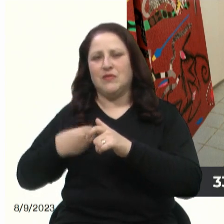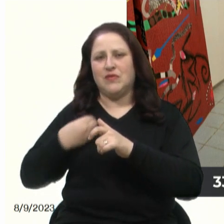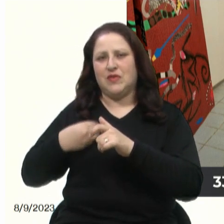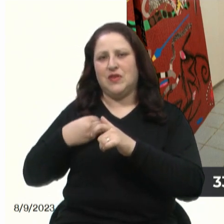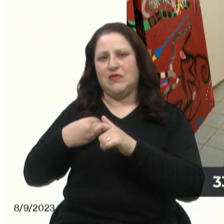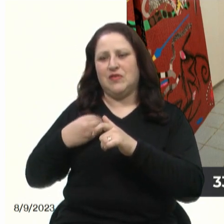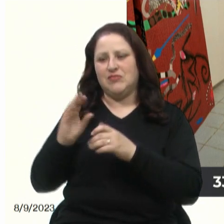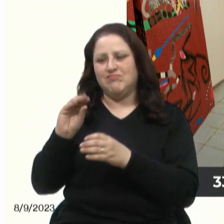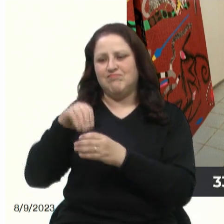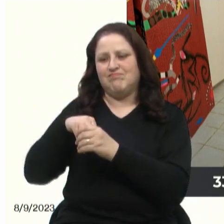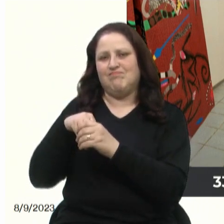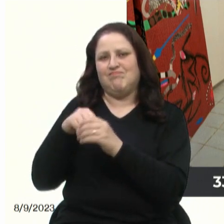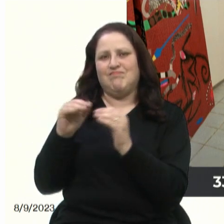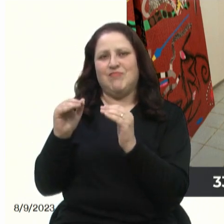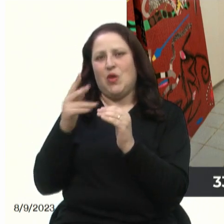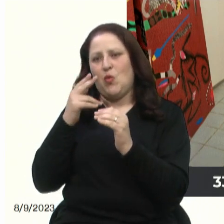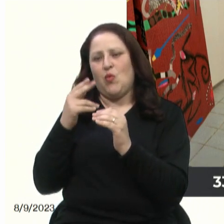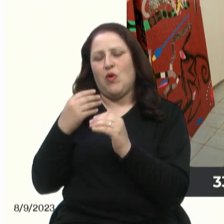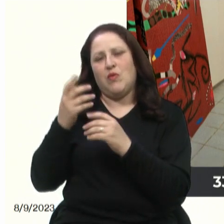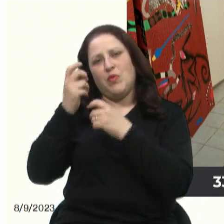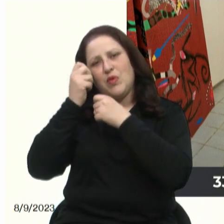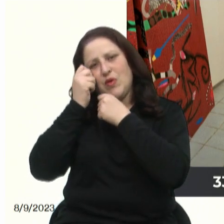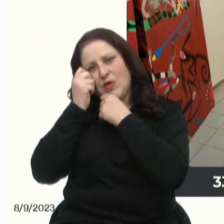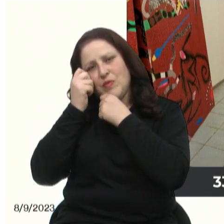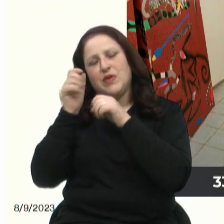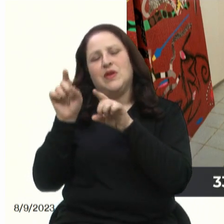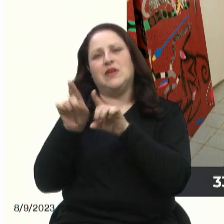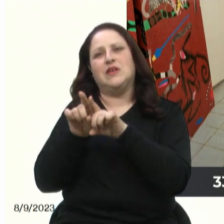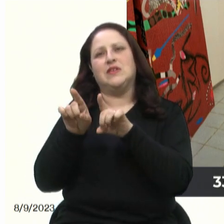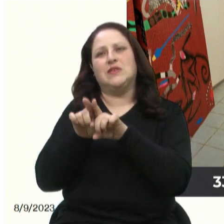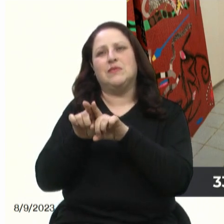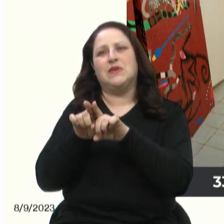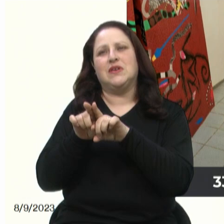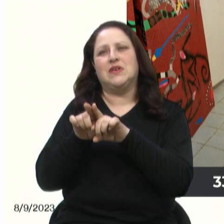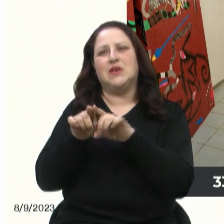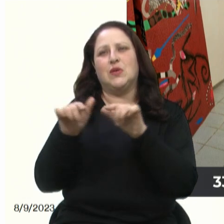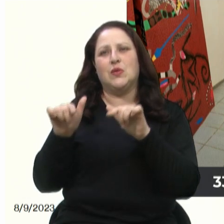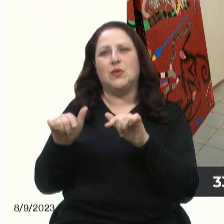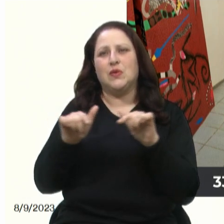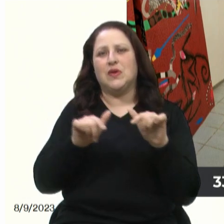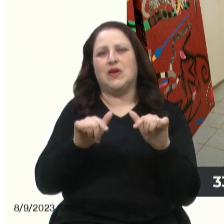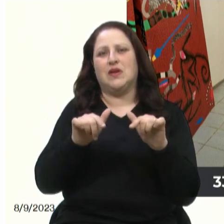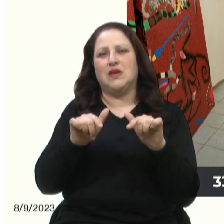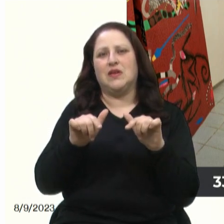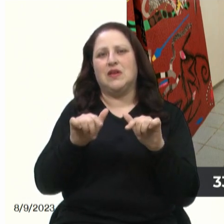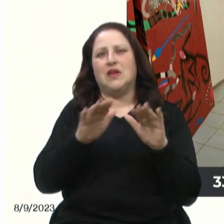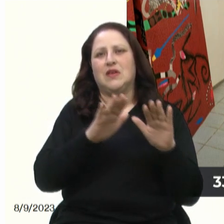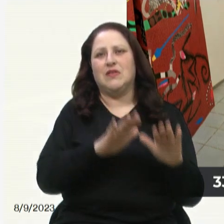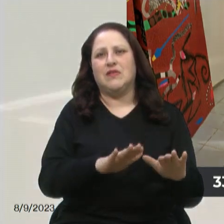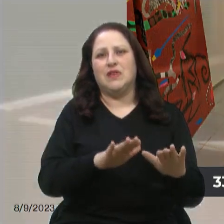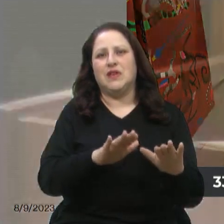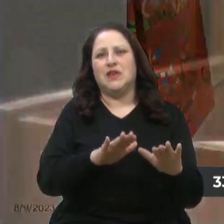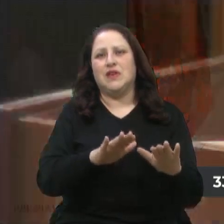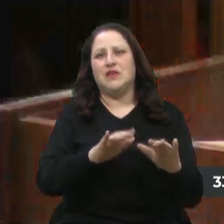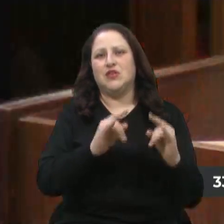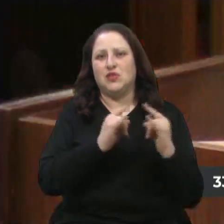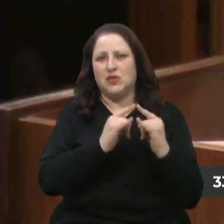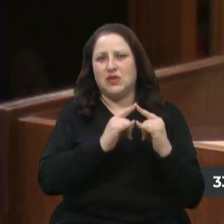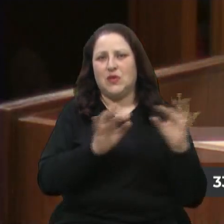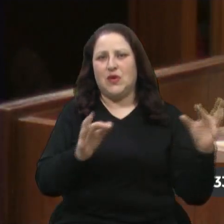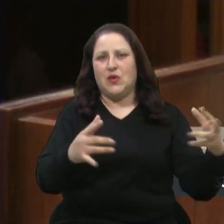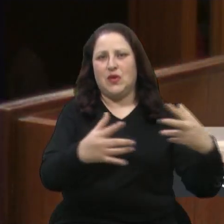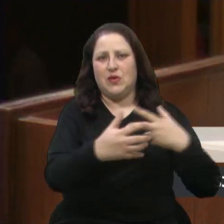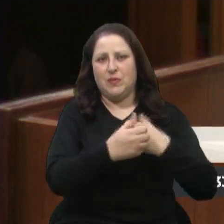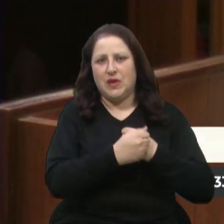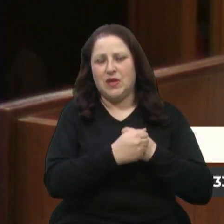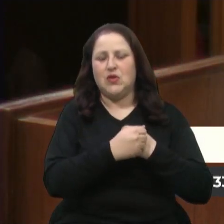as unidades de acolhimento para pernoite temporário ou como moradia provisória. O que eu queria dizer para vocês? A nossa